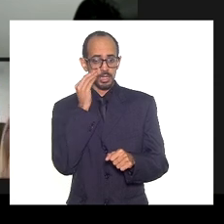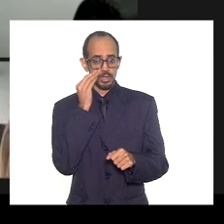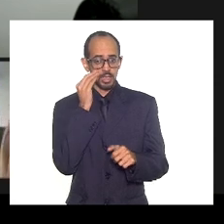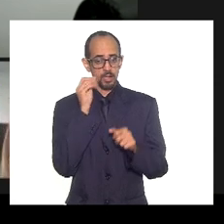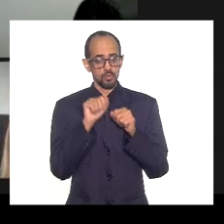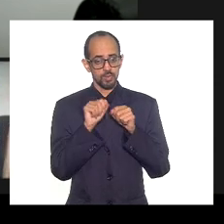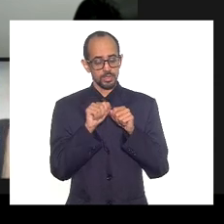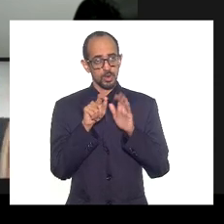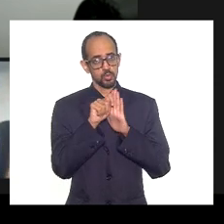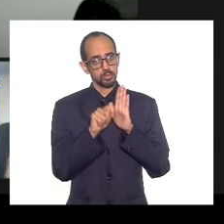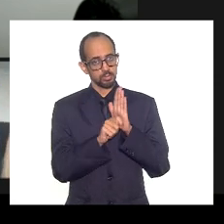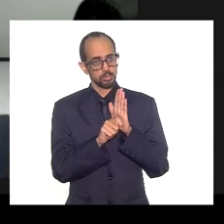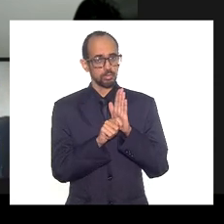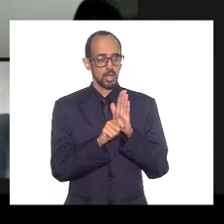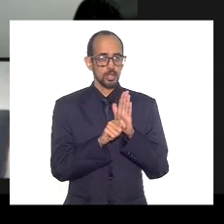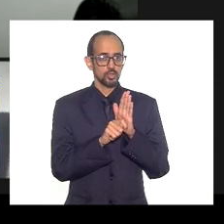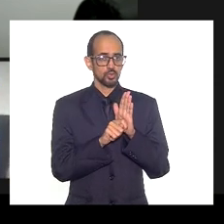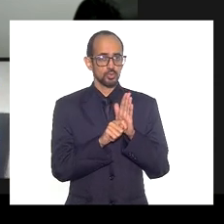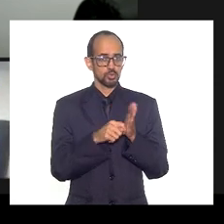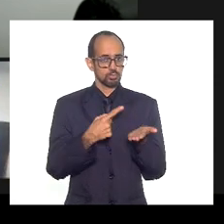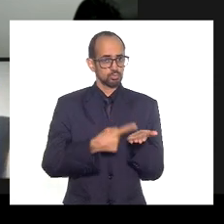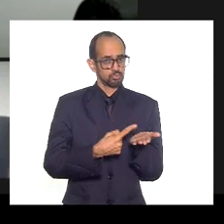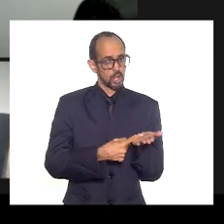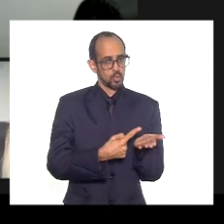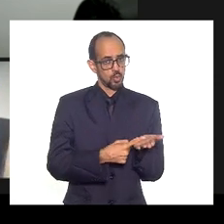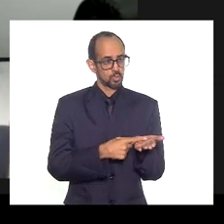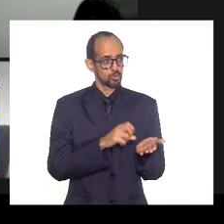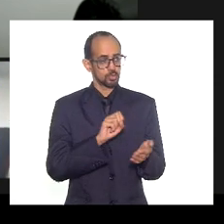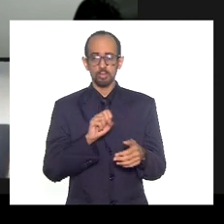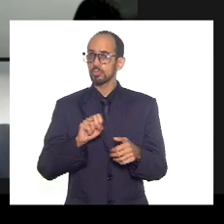texto de consenso, tá? Tá, Renato?